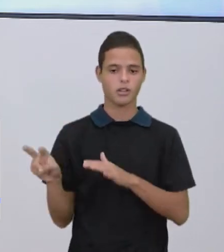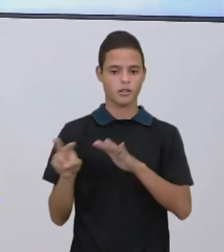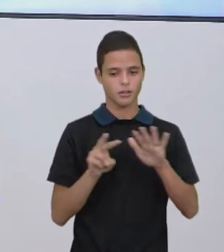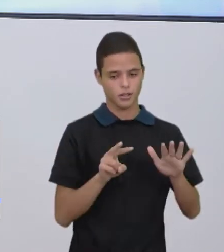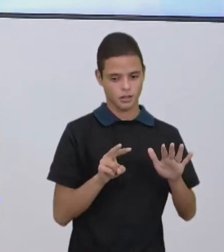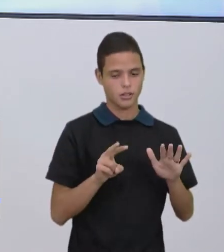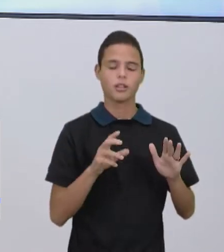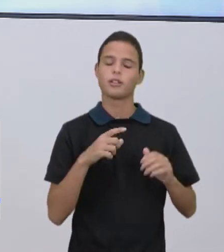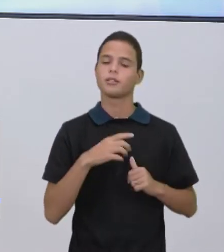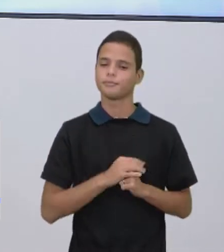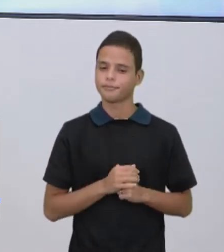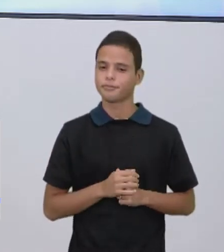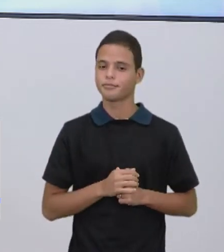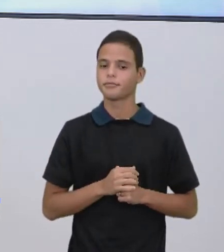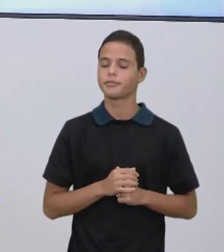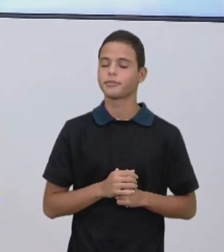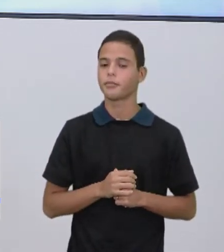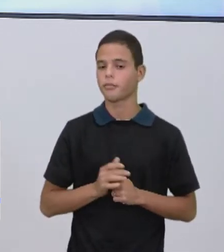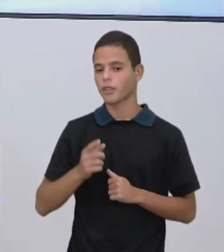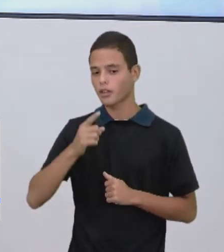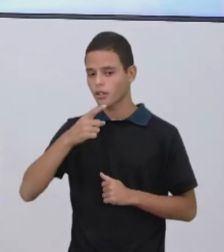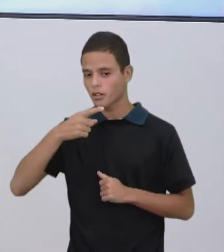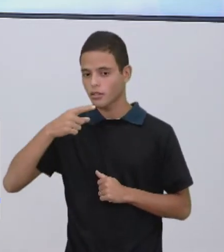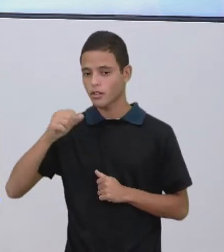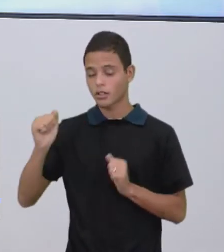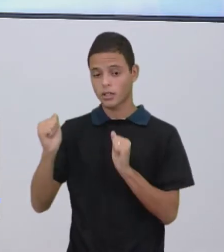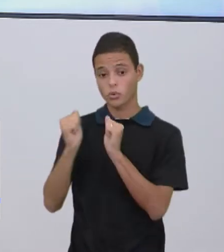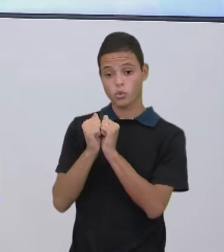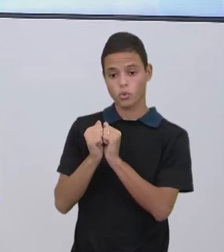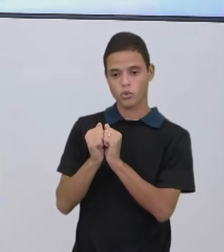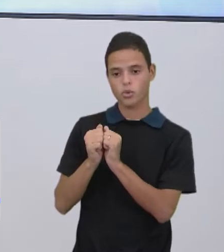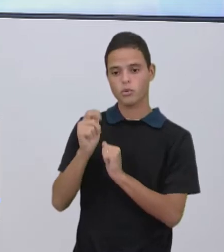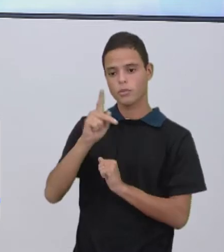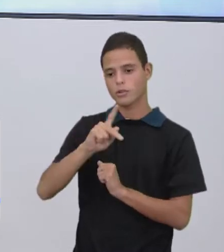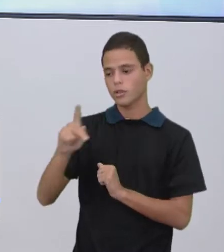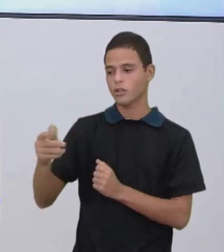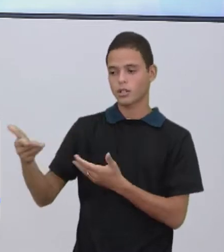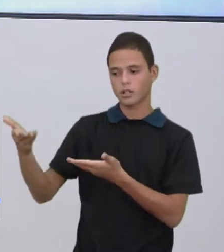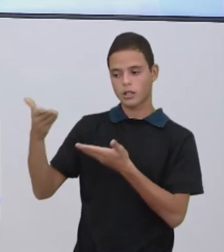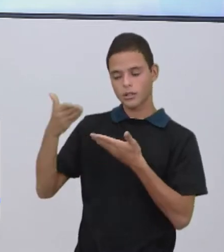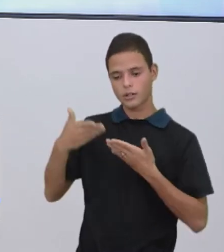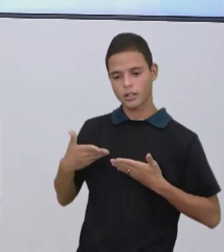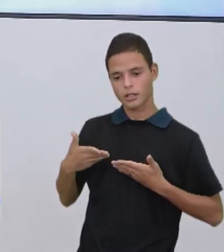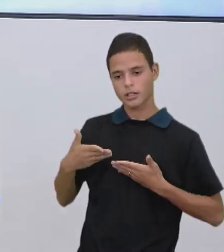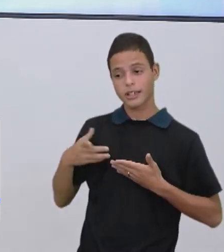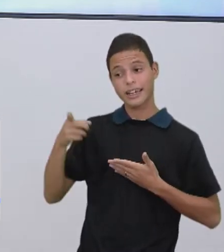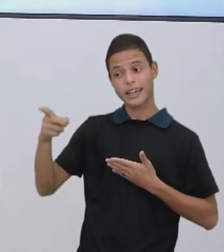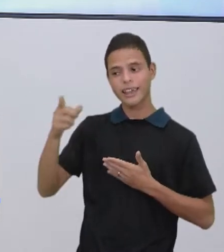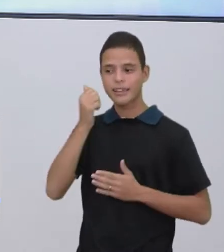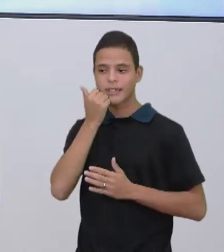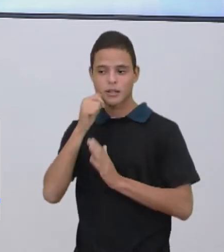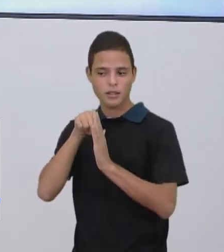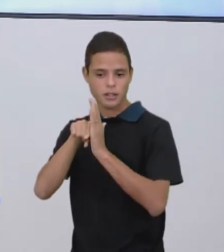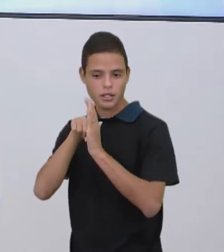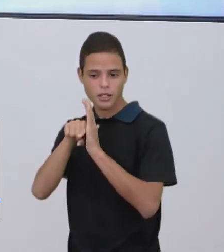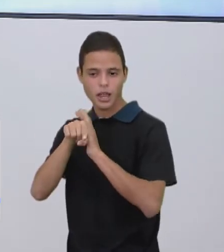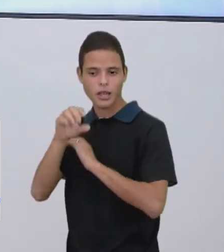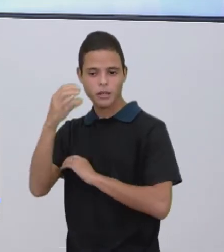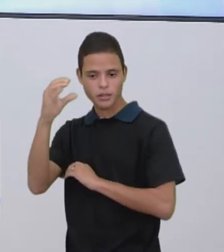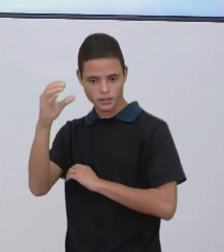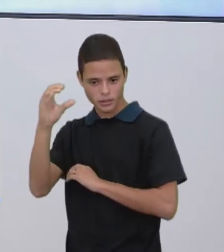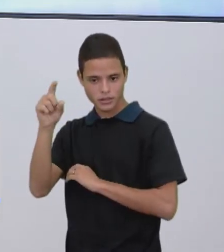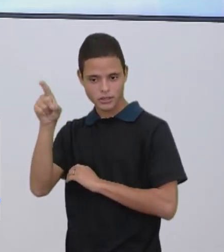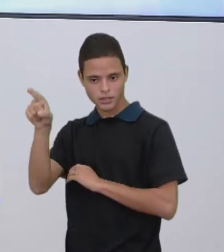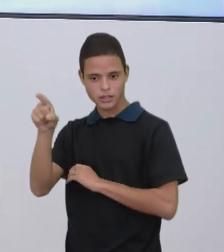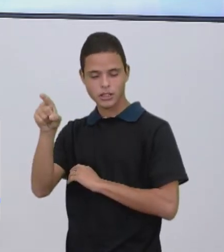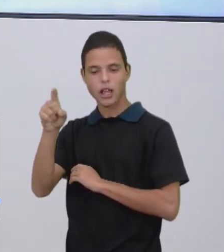aqui, a gente vai contar com uma professora convidada de lá do Instituto de Pesquisas, daqui da USP, de Pesquisas